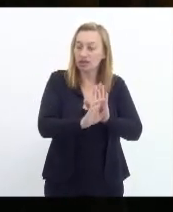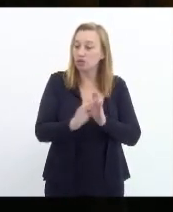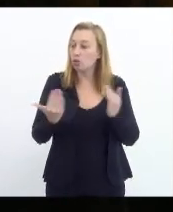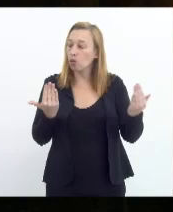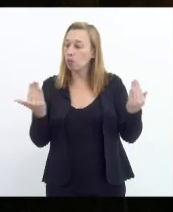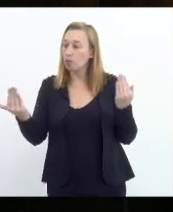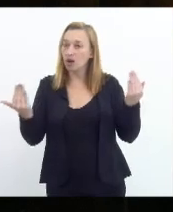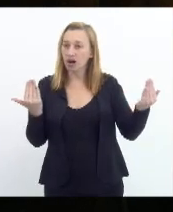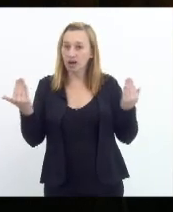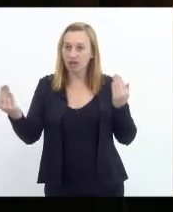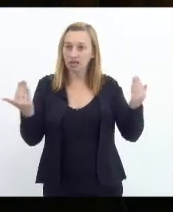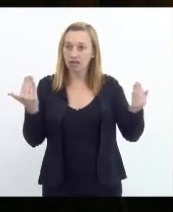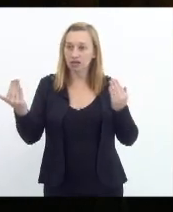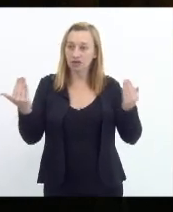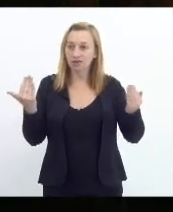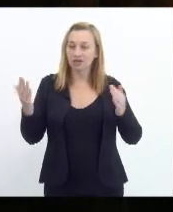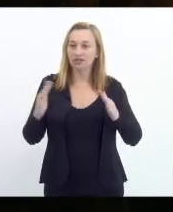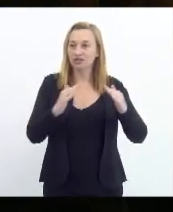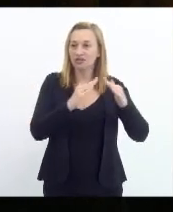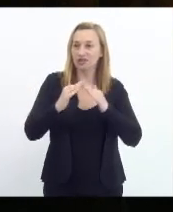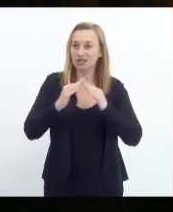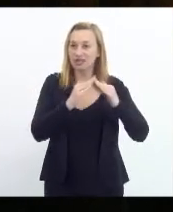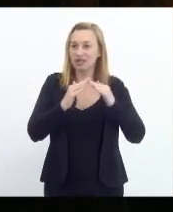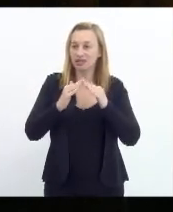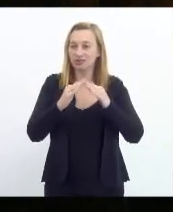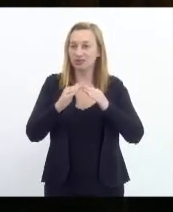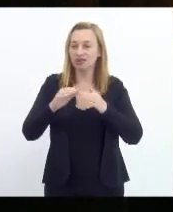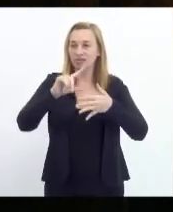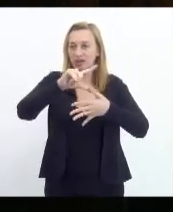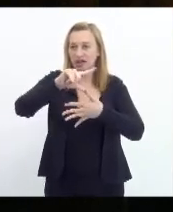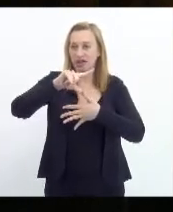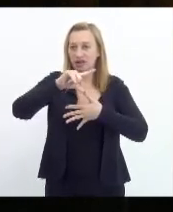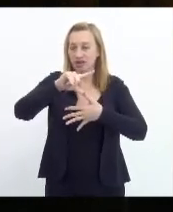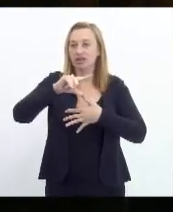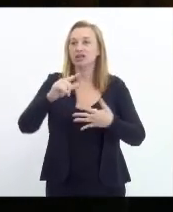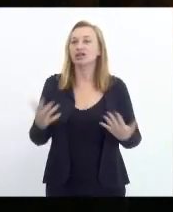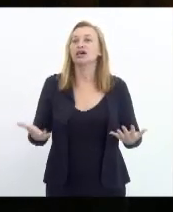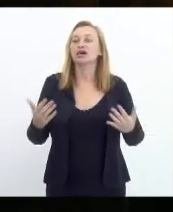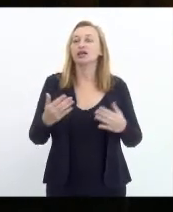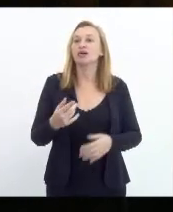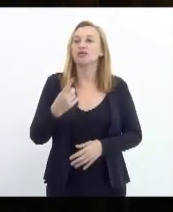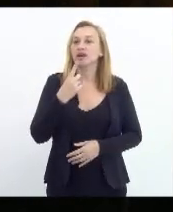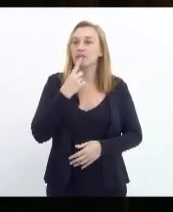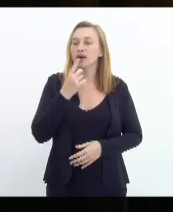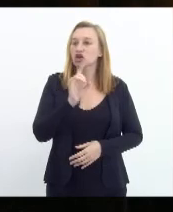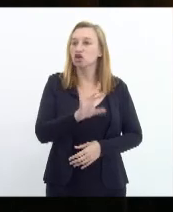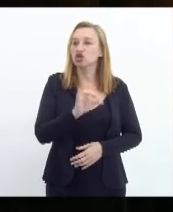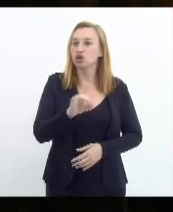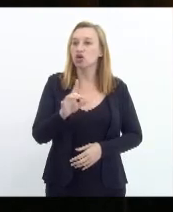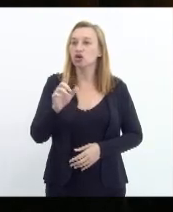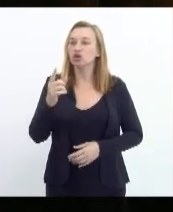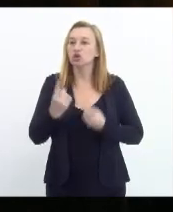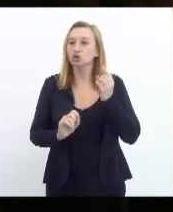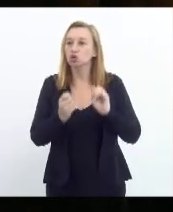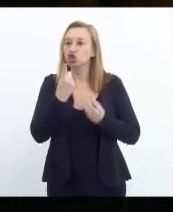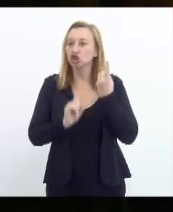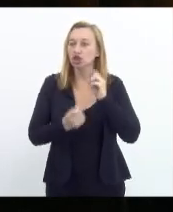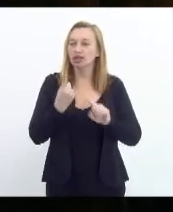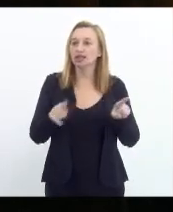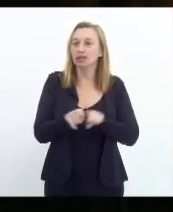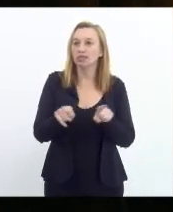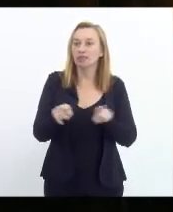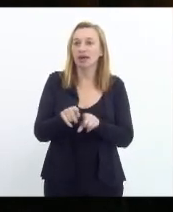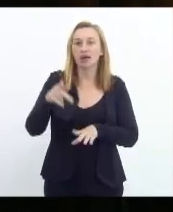comparação com seus vizinhos da América Latina fica à frente apenas do Chile e do